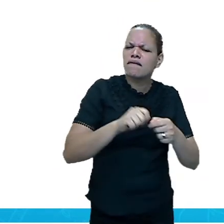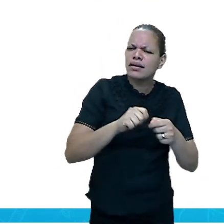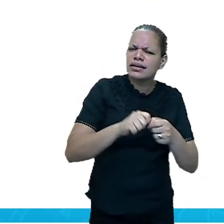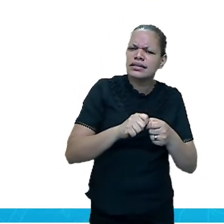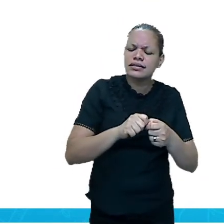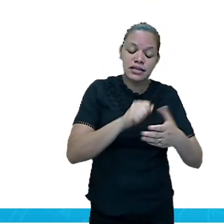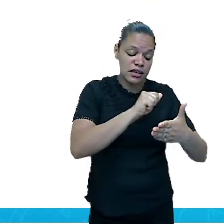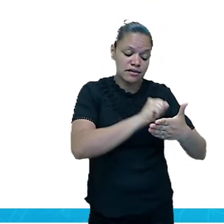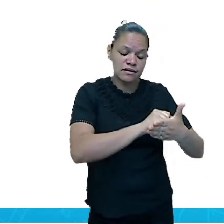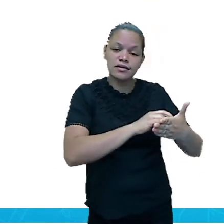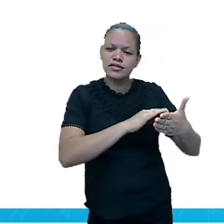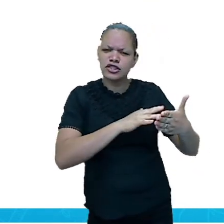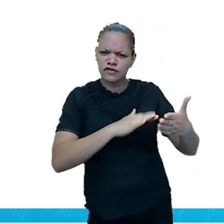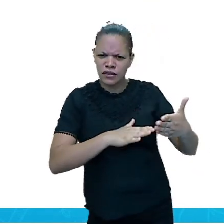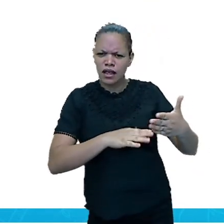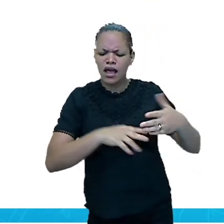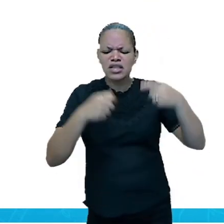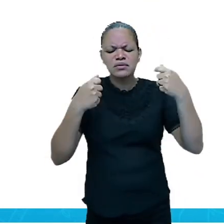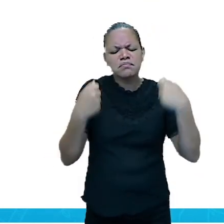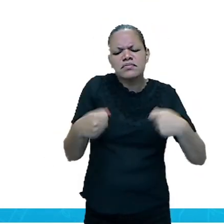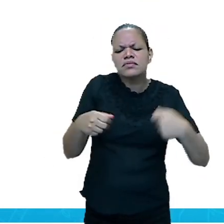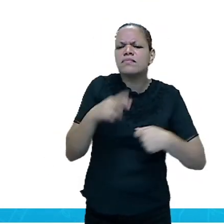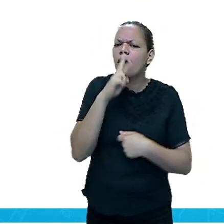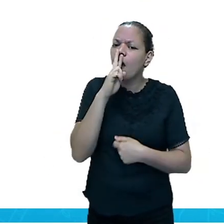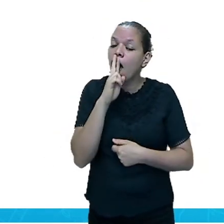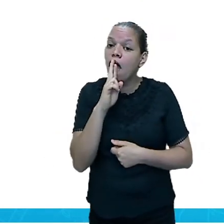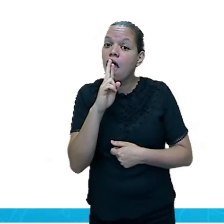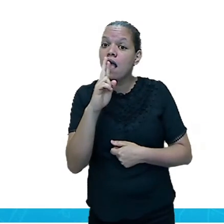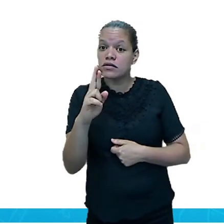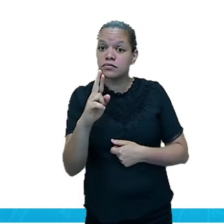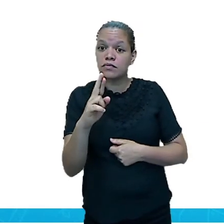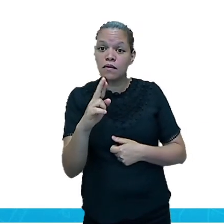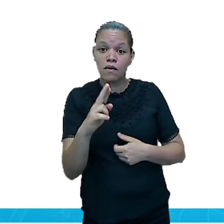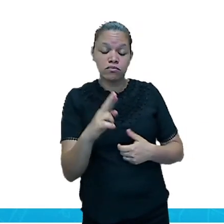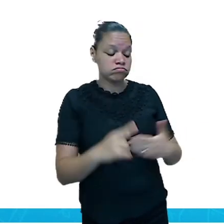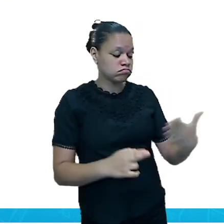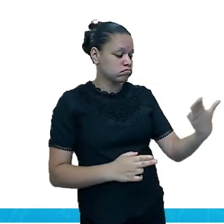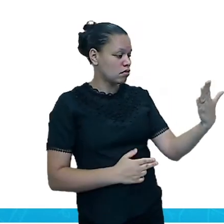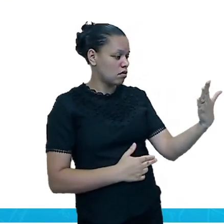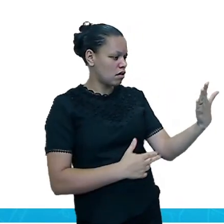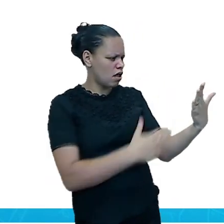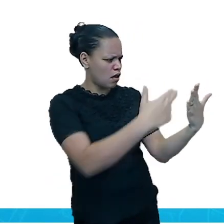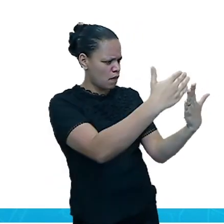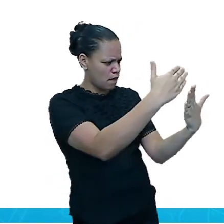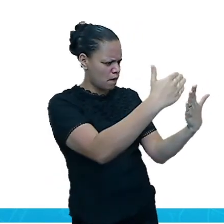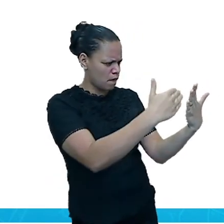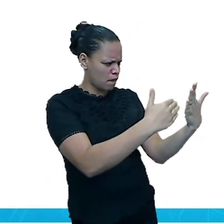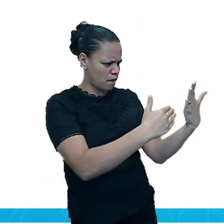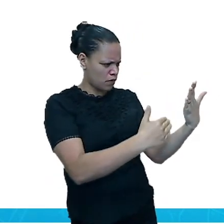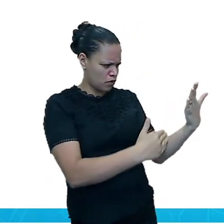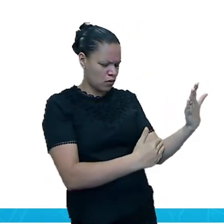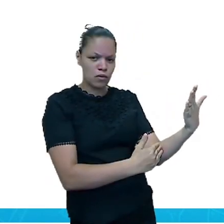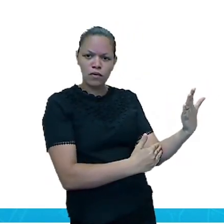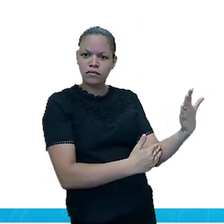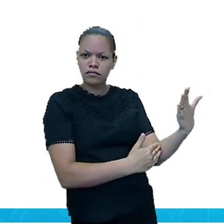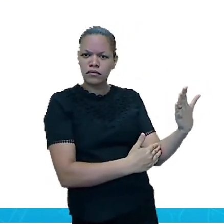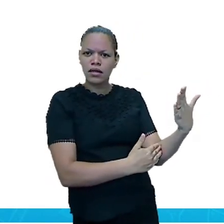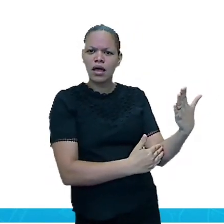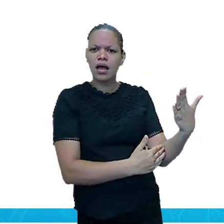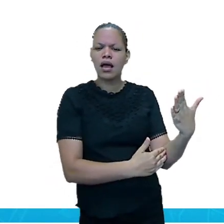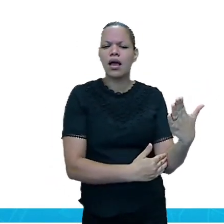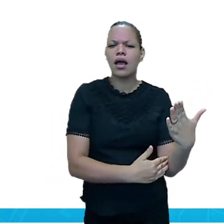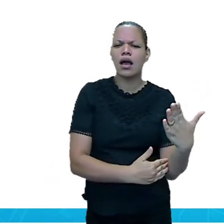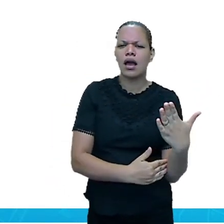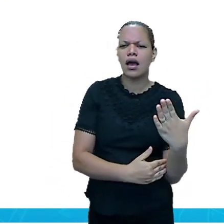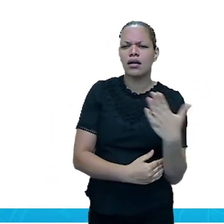a proposta era responder um questionário em algarismos romanos. Então eu peguei as mesmas perguntas para que a gente possa